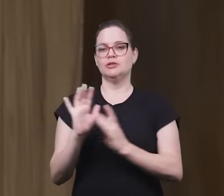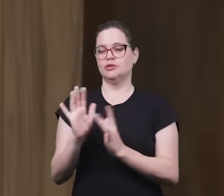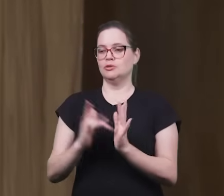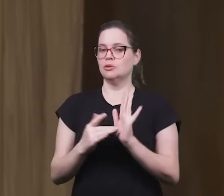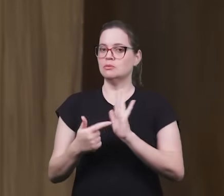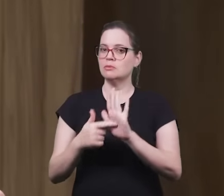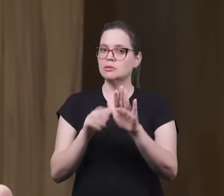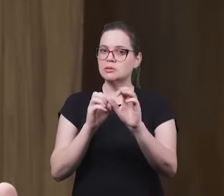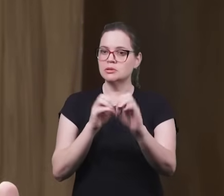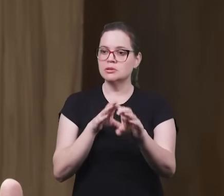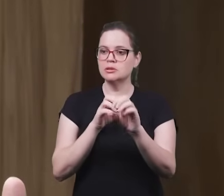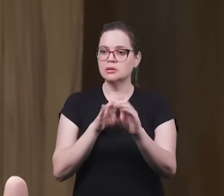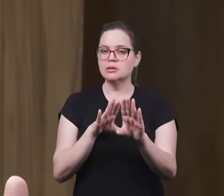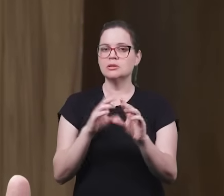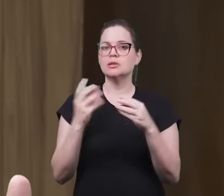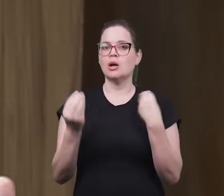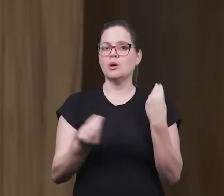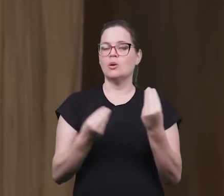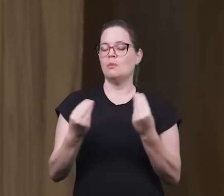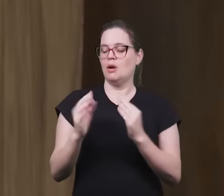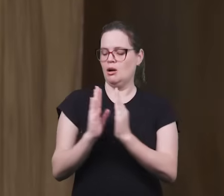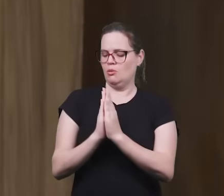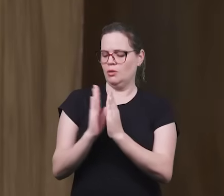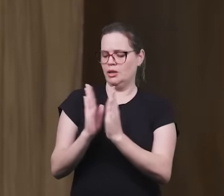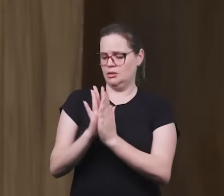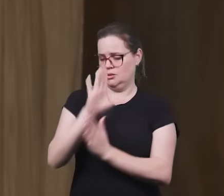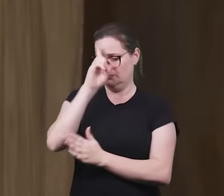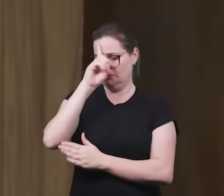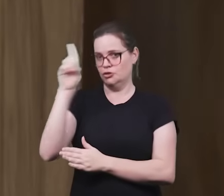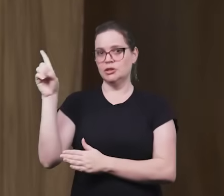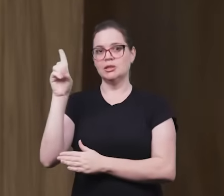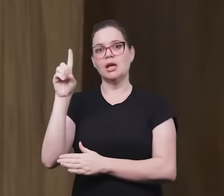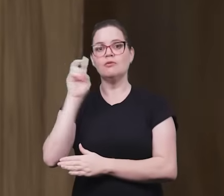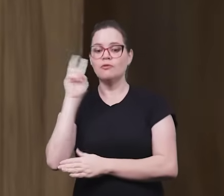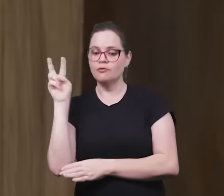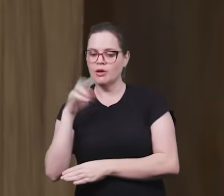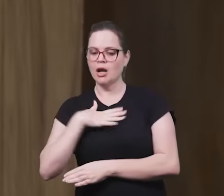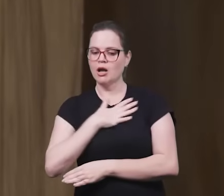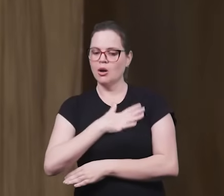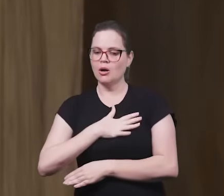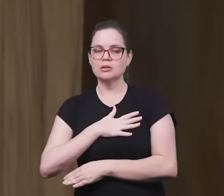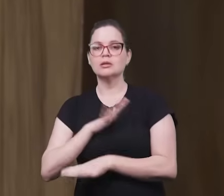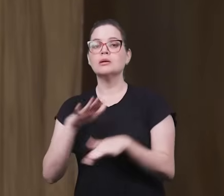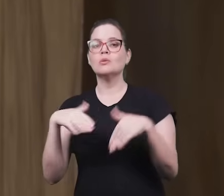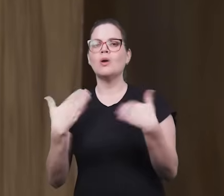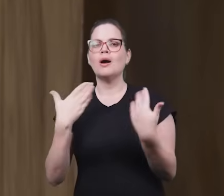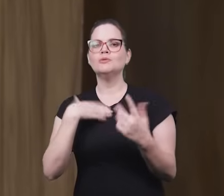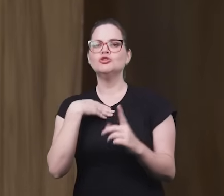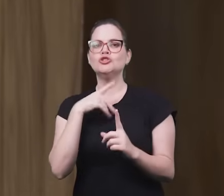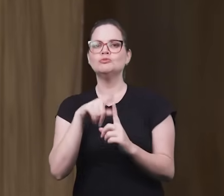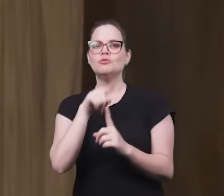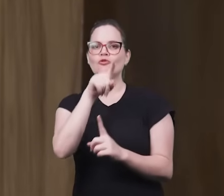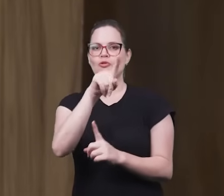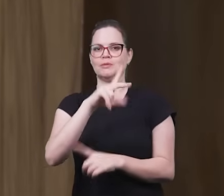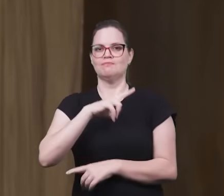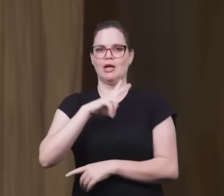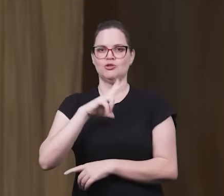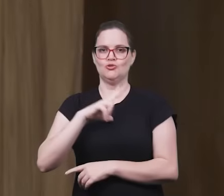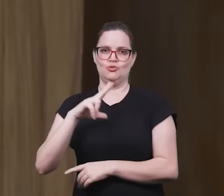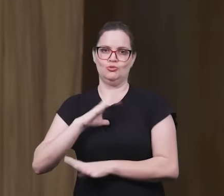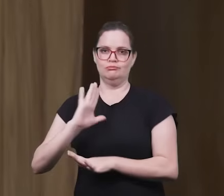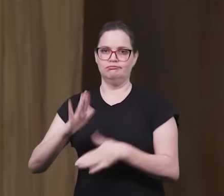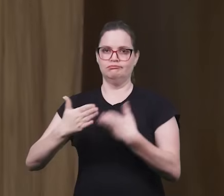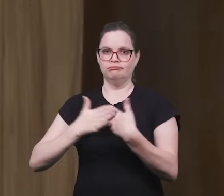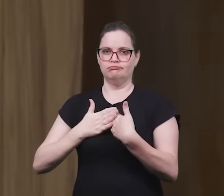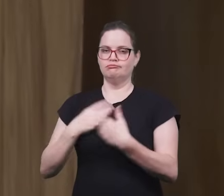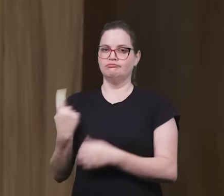da oração que agrada a Deus. A oração que agrada a Deus é aquela que você faz quando você